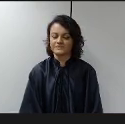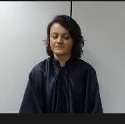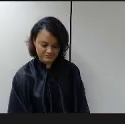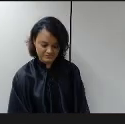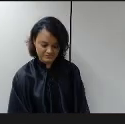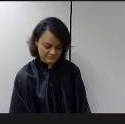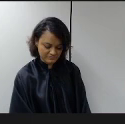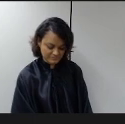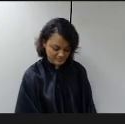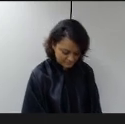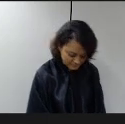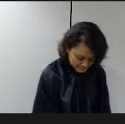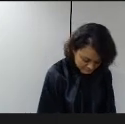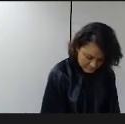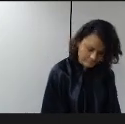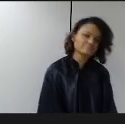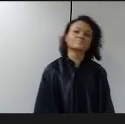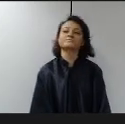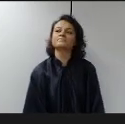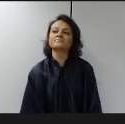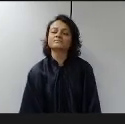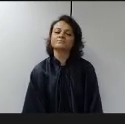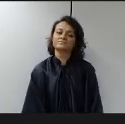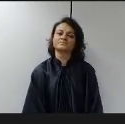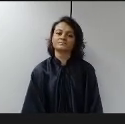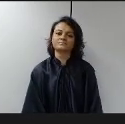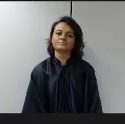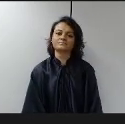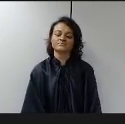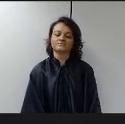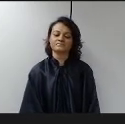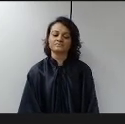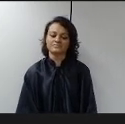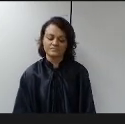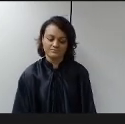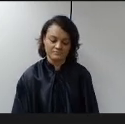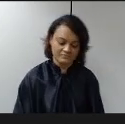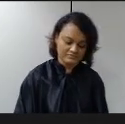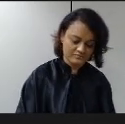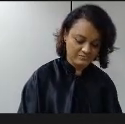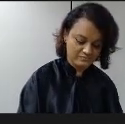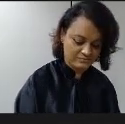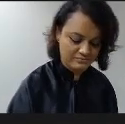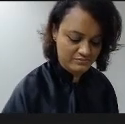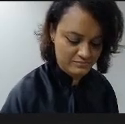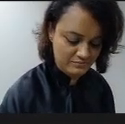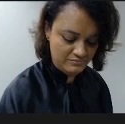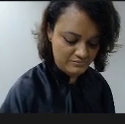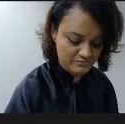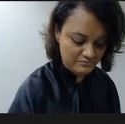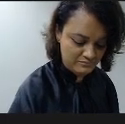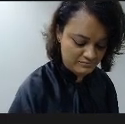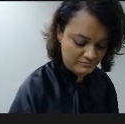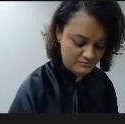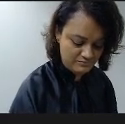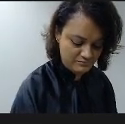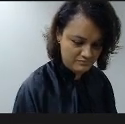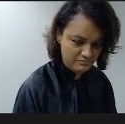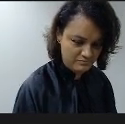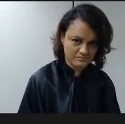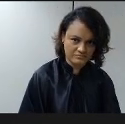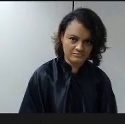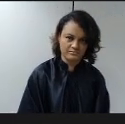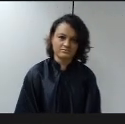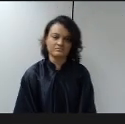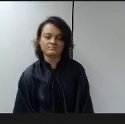Pode dar Boa abertura, tarde né? a todos. Nós vamos dar início à nossa sessão. Eu proclamo a